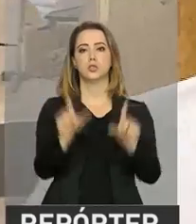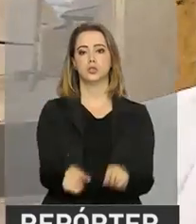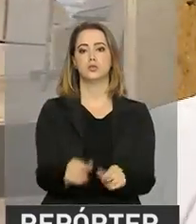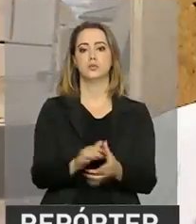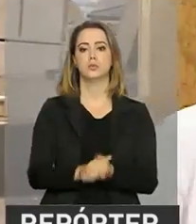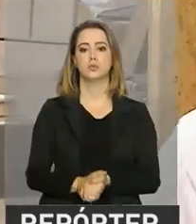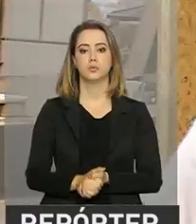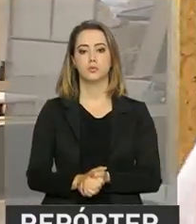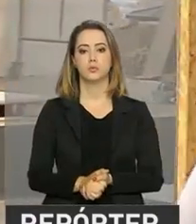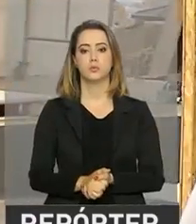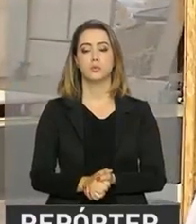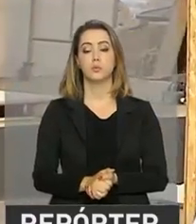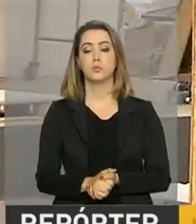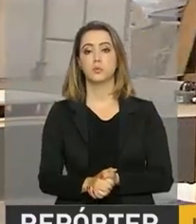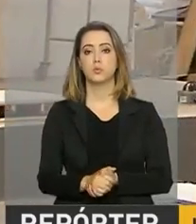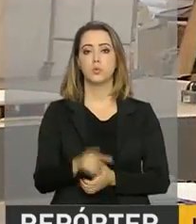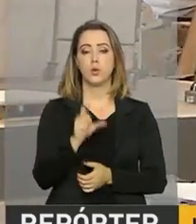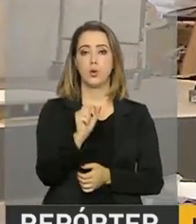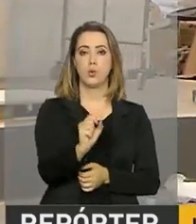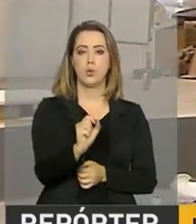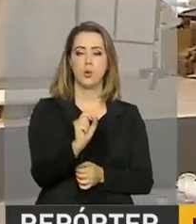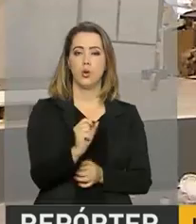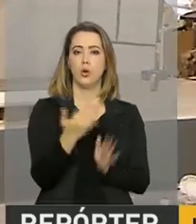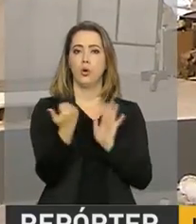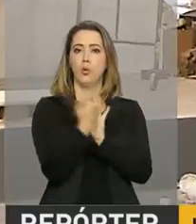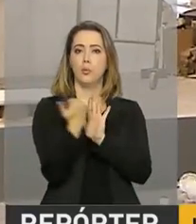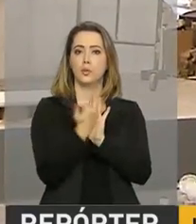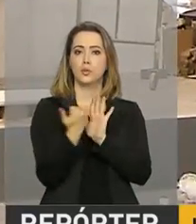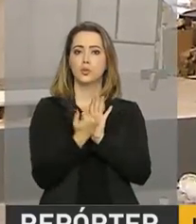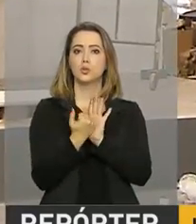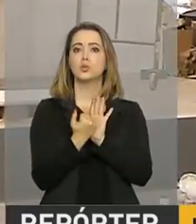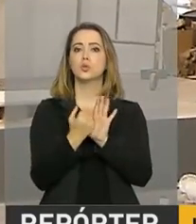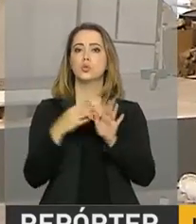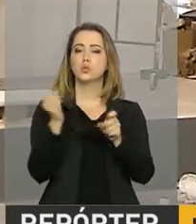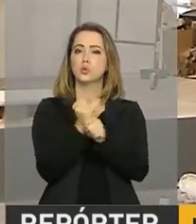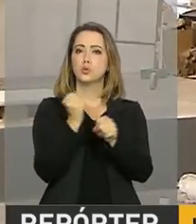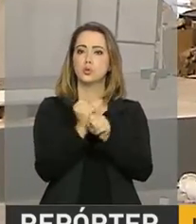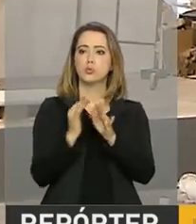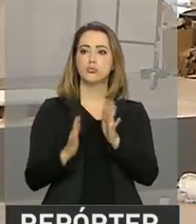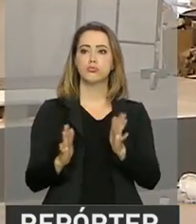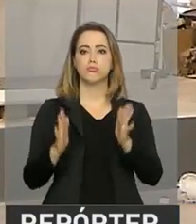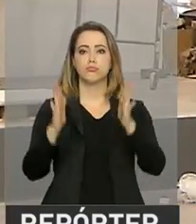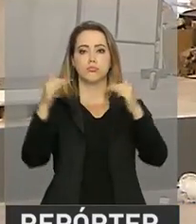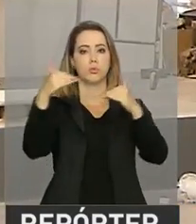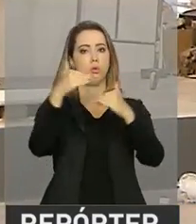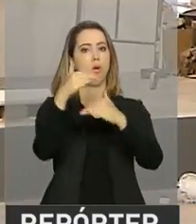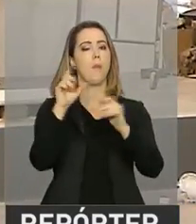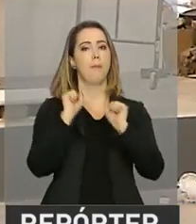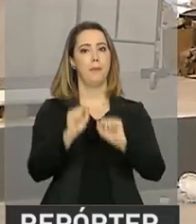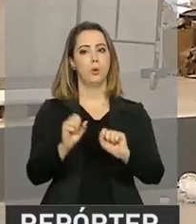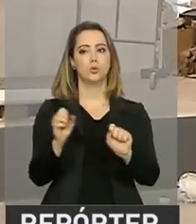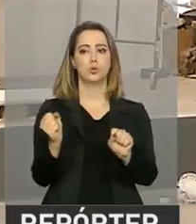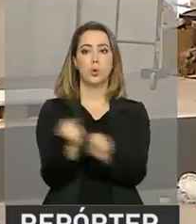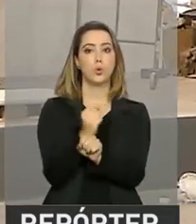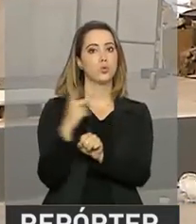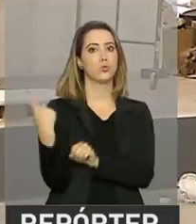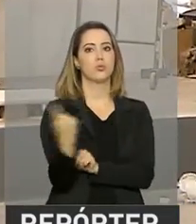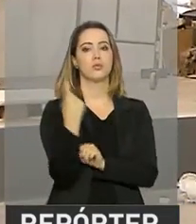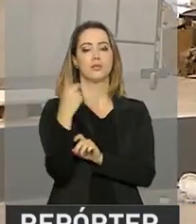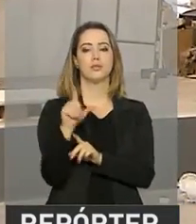O protótipo da casa Lego, ele foi formatado no sistema modular, ou seja, você desmonta e monta as